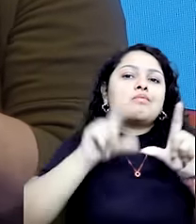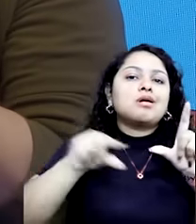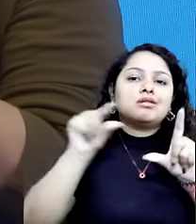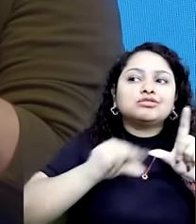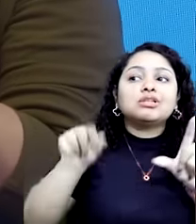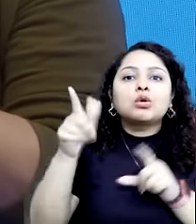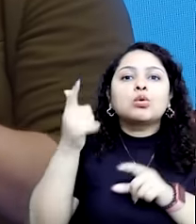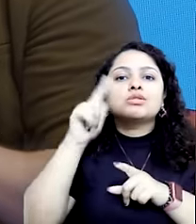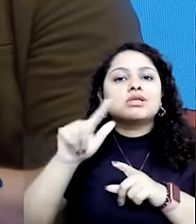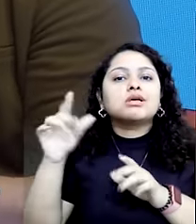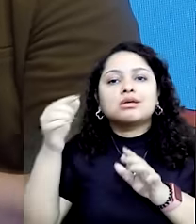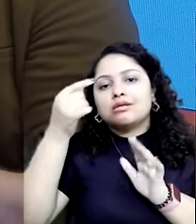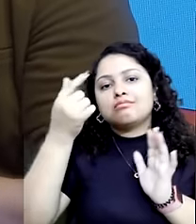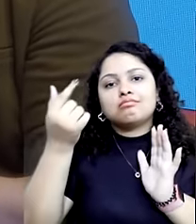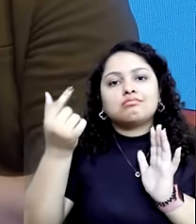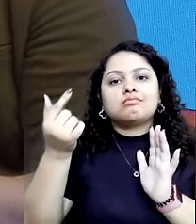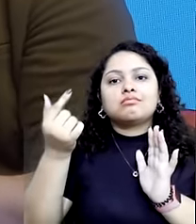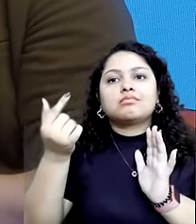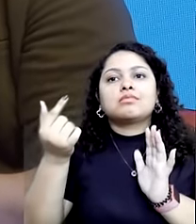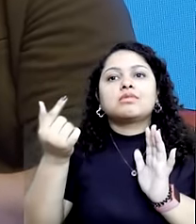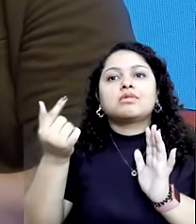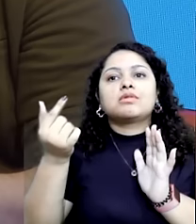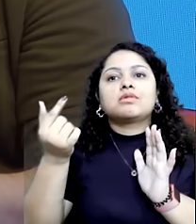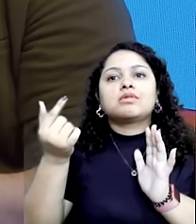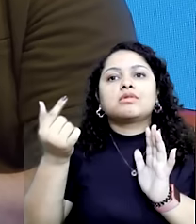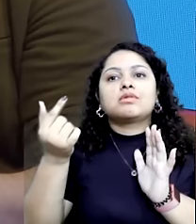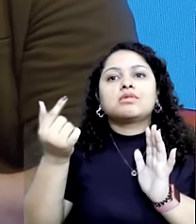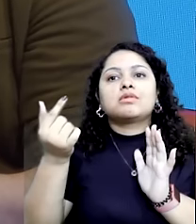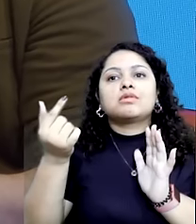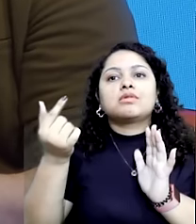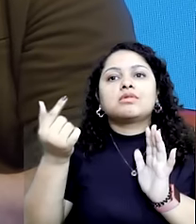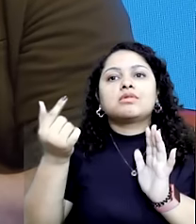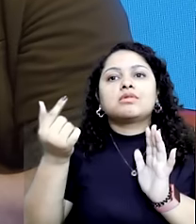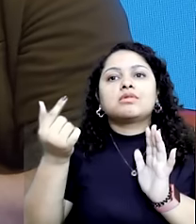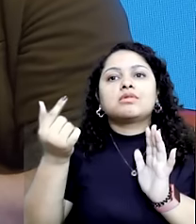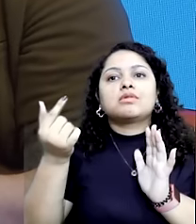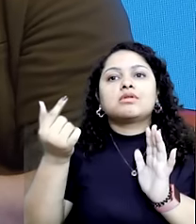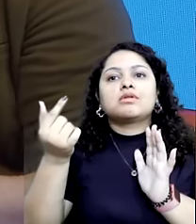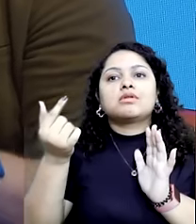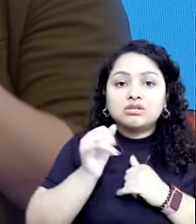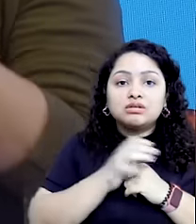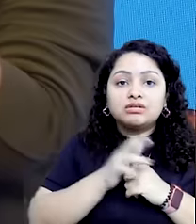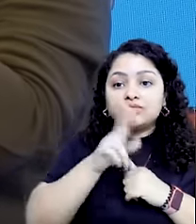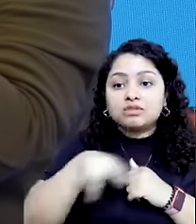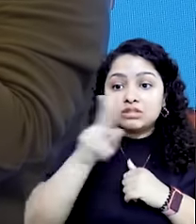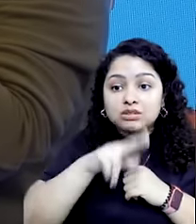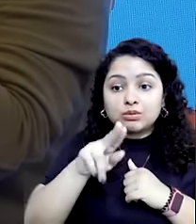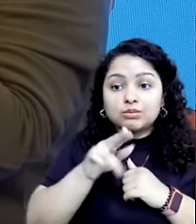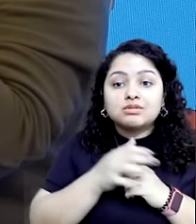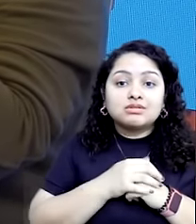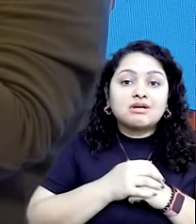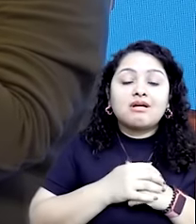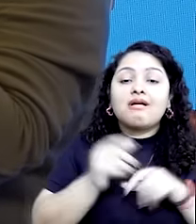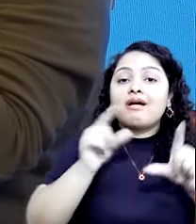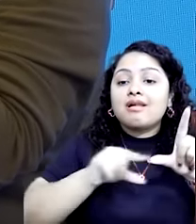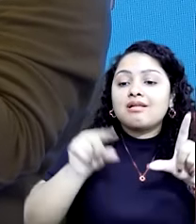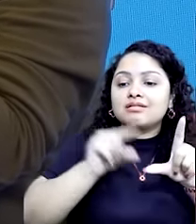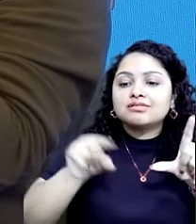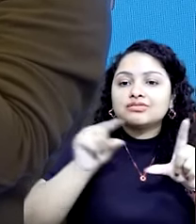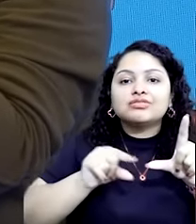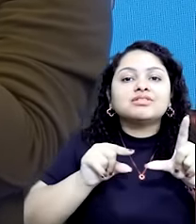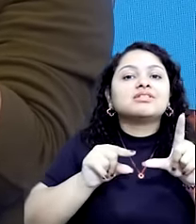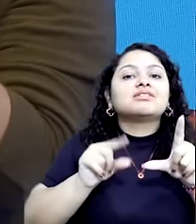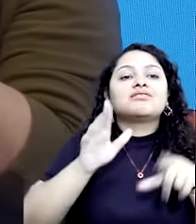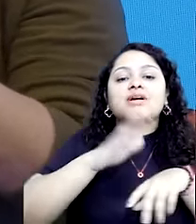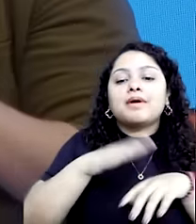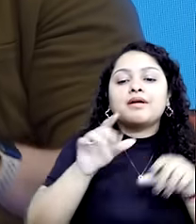ele consegue colocar de acordo com a intensidade da tua fala ou a a energia que você coloca na fala ele deixa a legenda aquele trecho